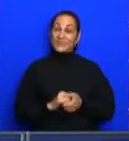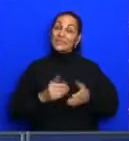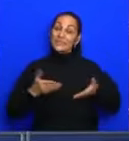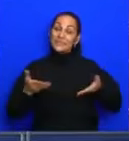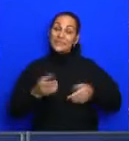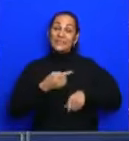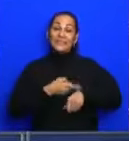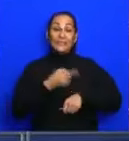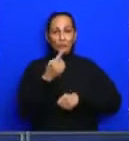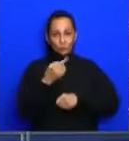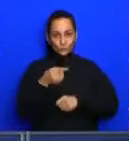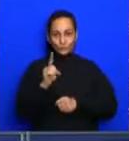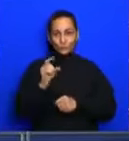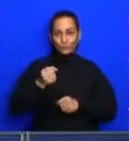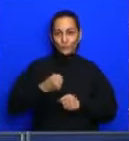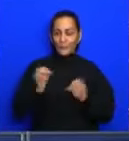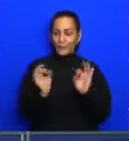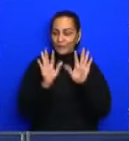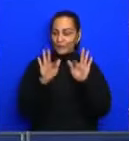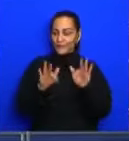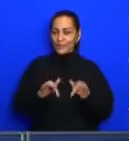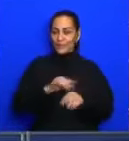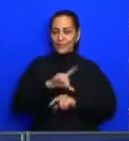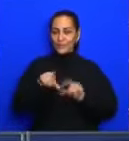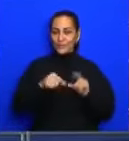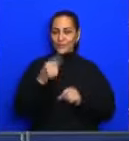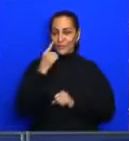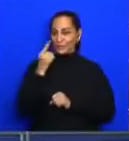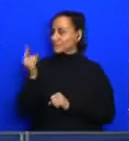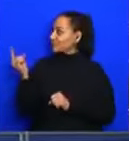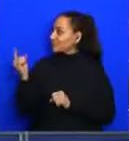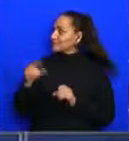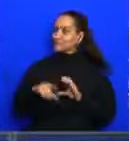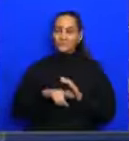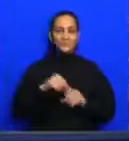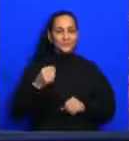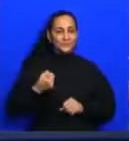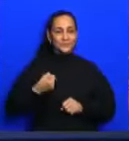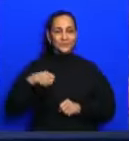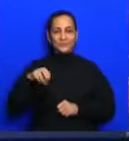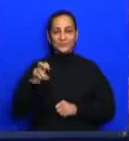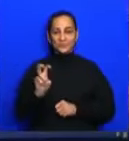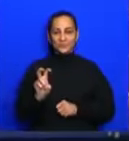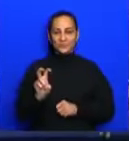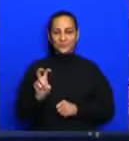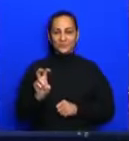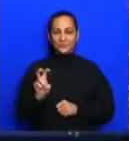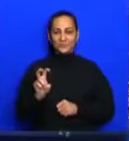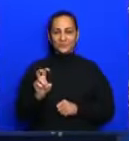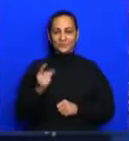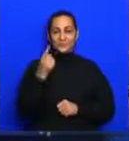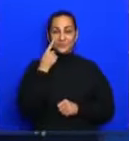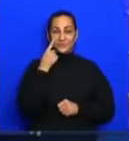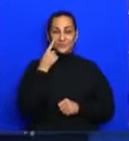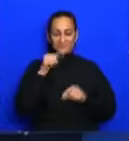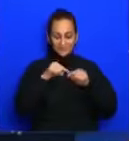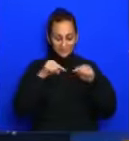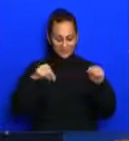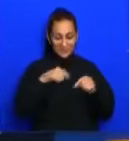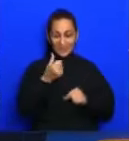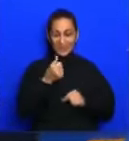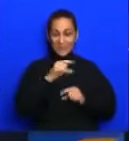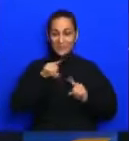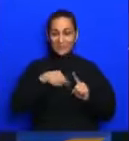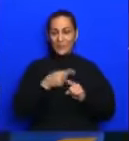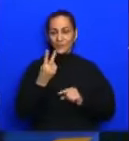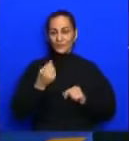E agora, o último número para fechar o sorteio. Trevo sorteado, 5. Trevo 5. Vamos conferir as